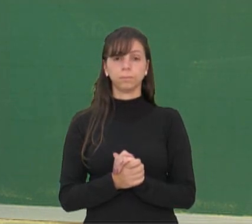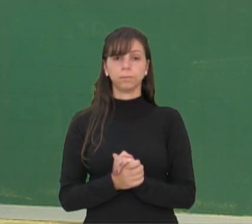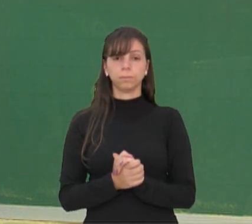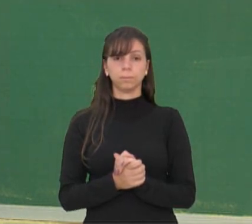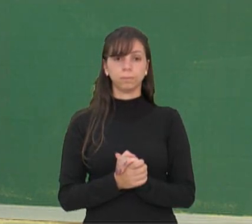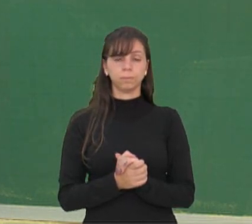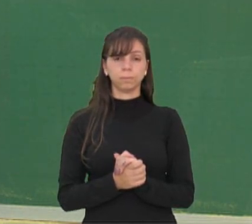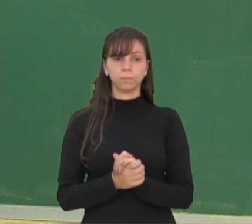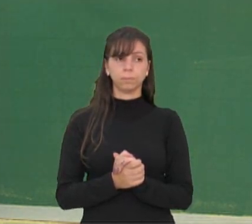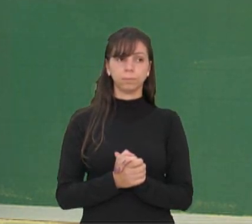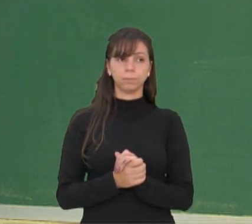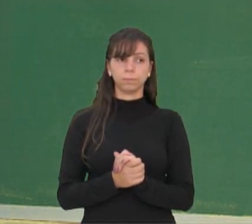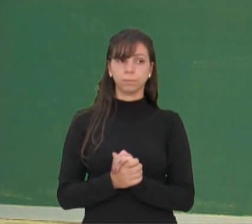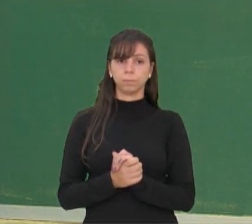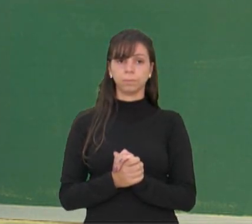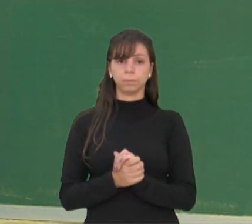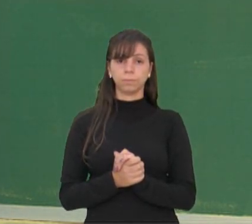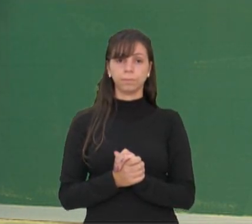meu resultado vai ser negativo.